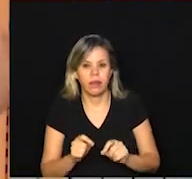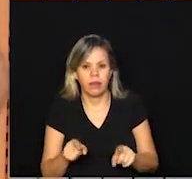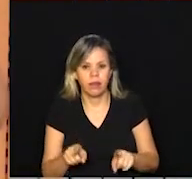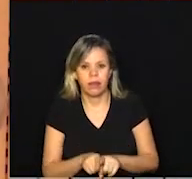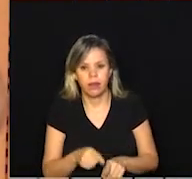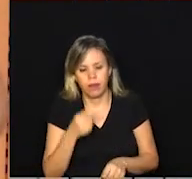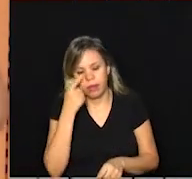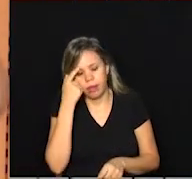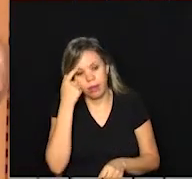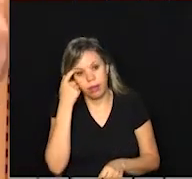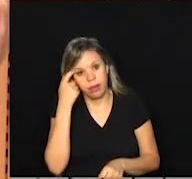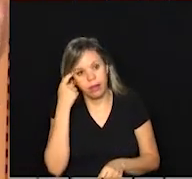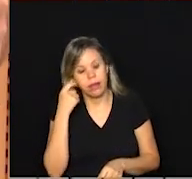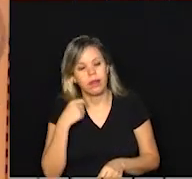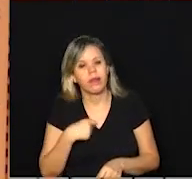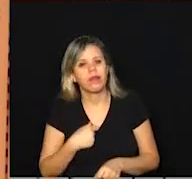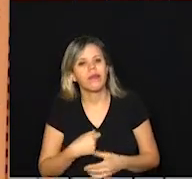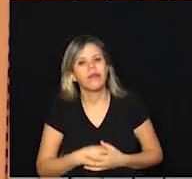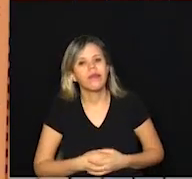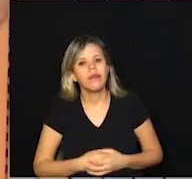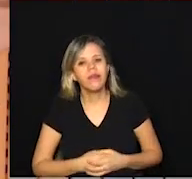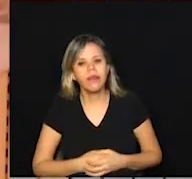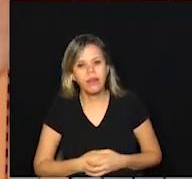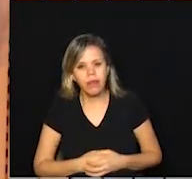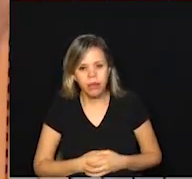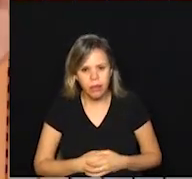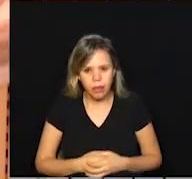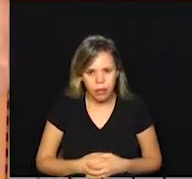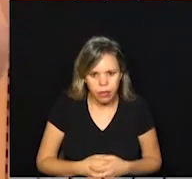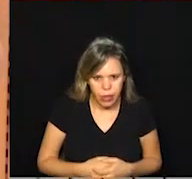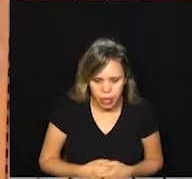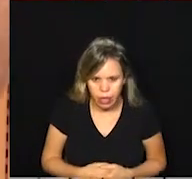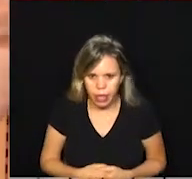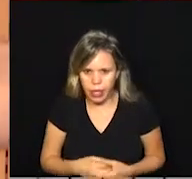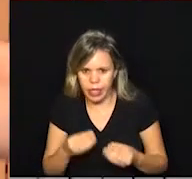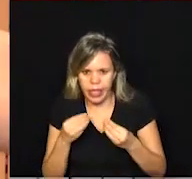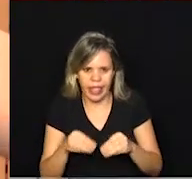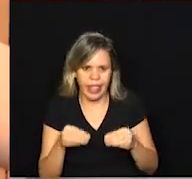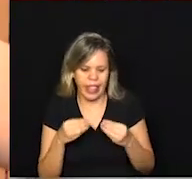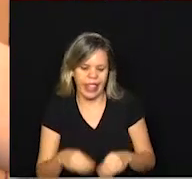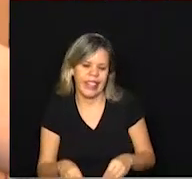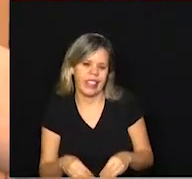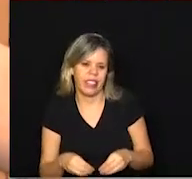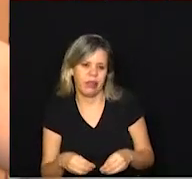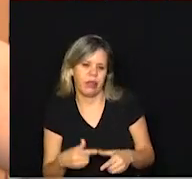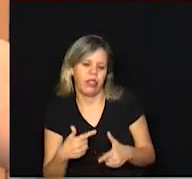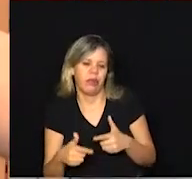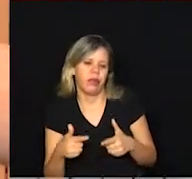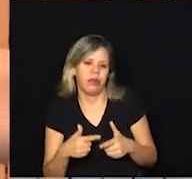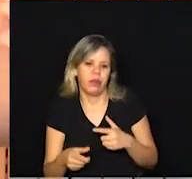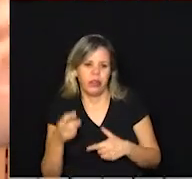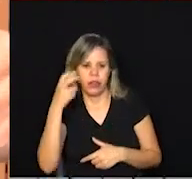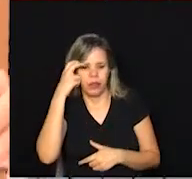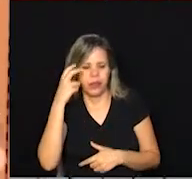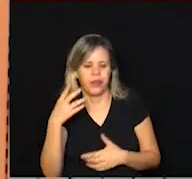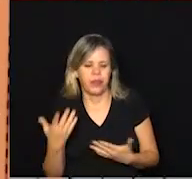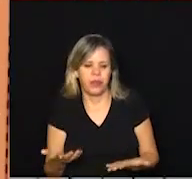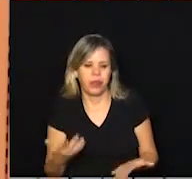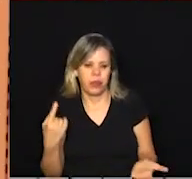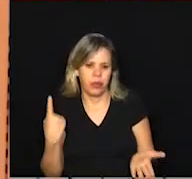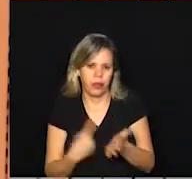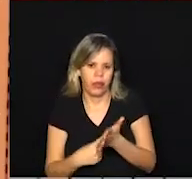também está estão sendo atacados por esse desmonte da cultura se